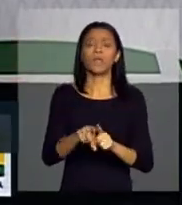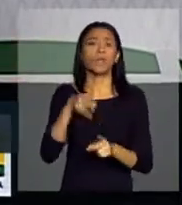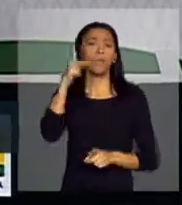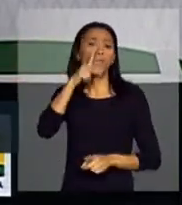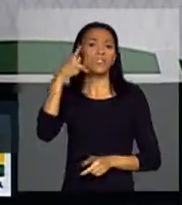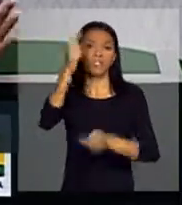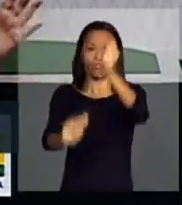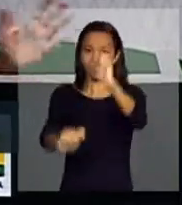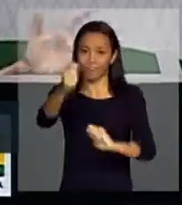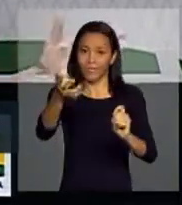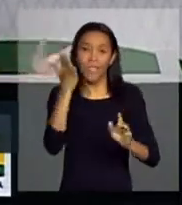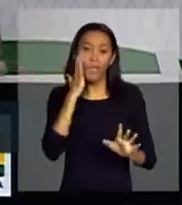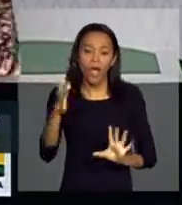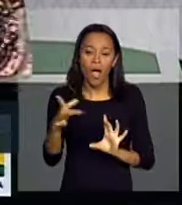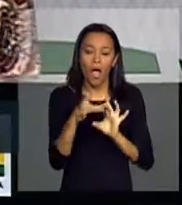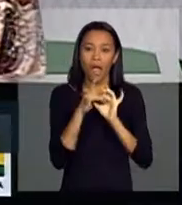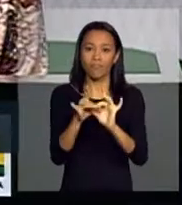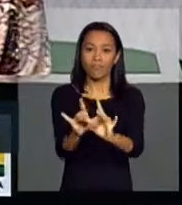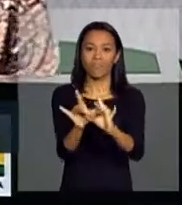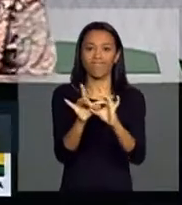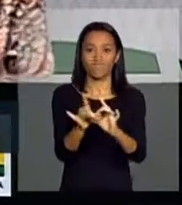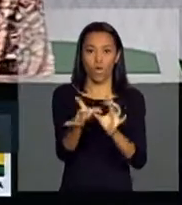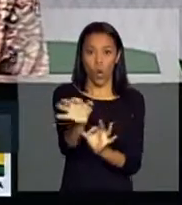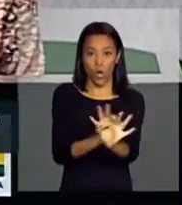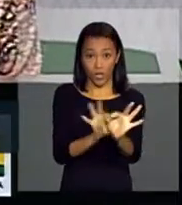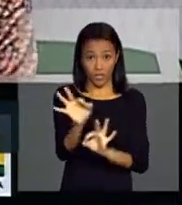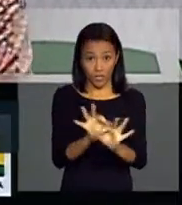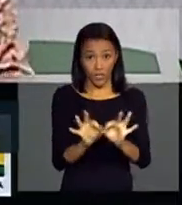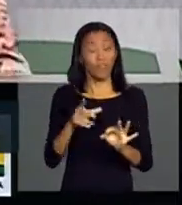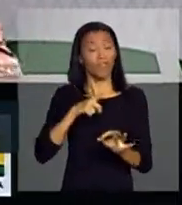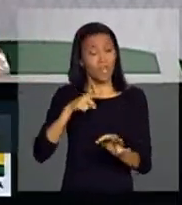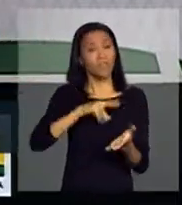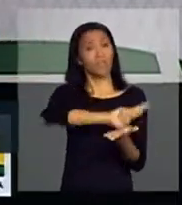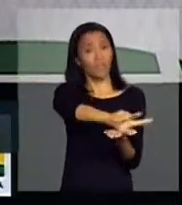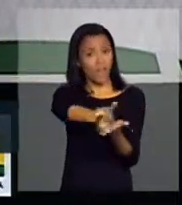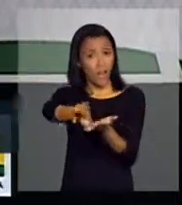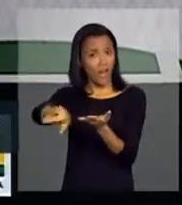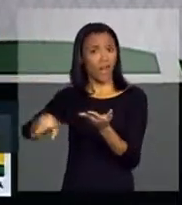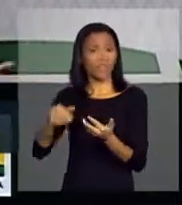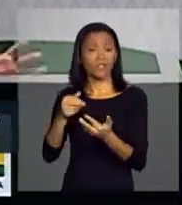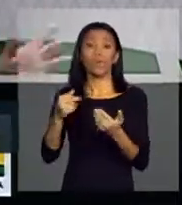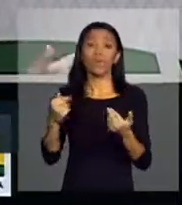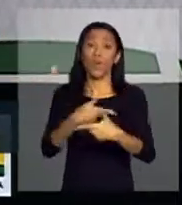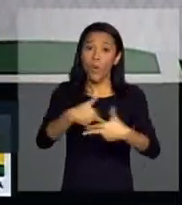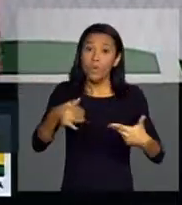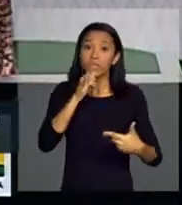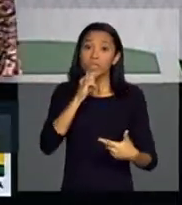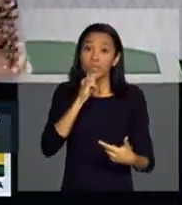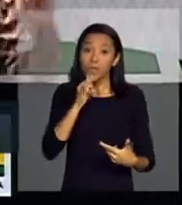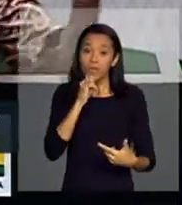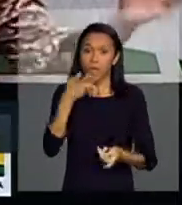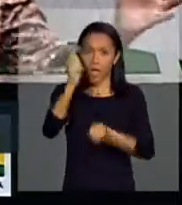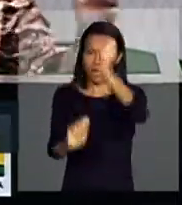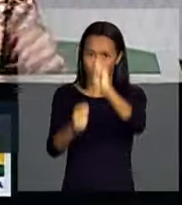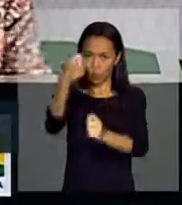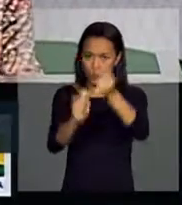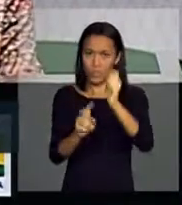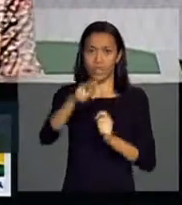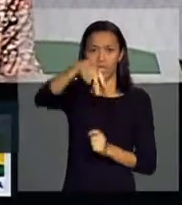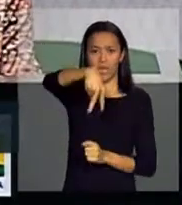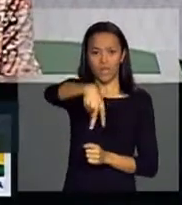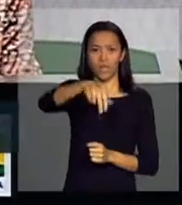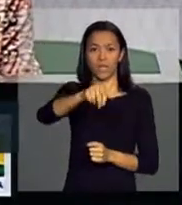de organizar a demanda nós temos vários casos nós temos o caso da indústria naval que começou